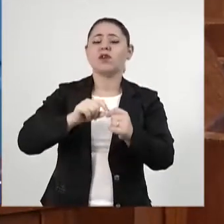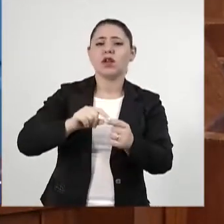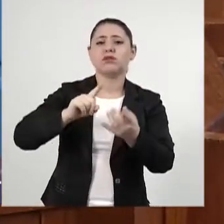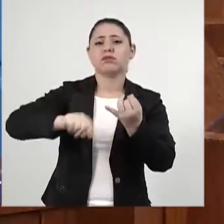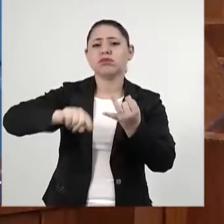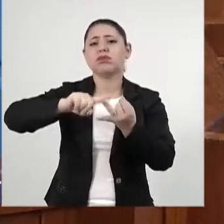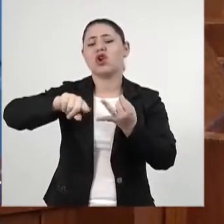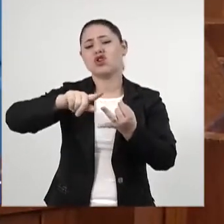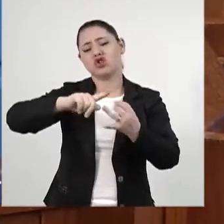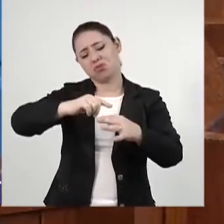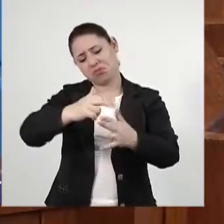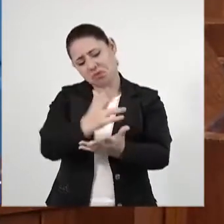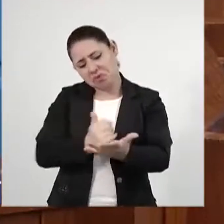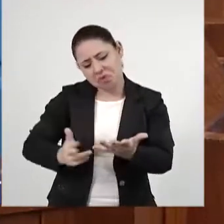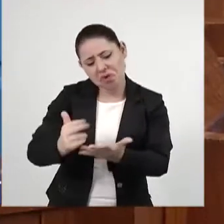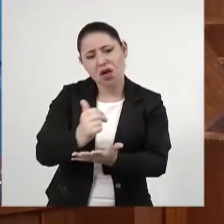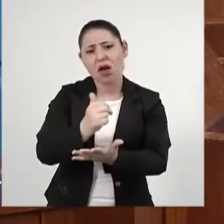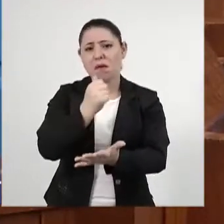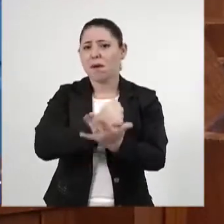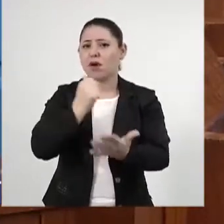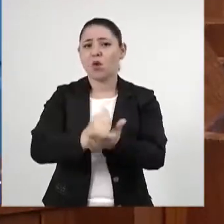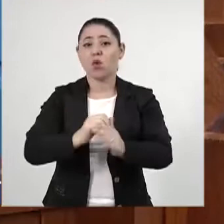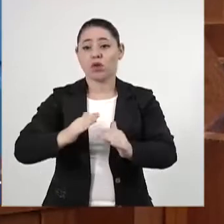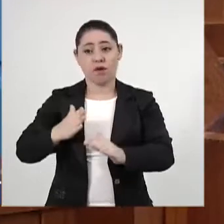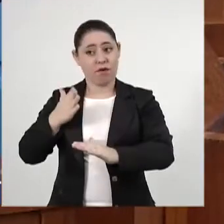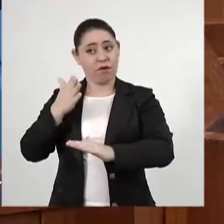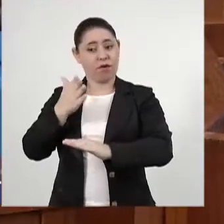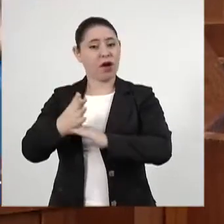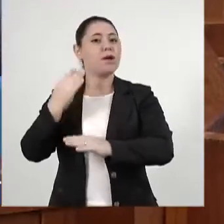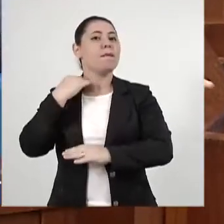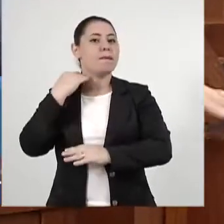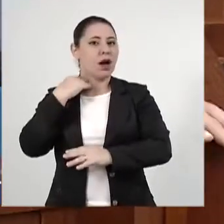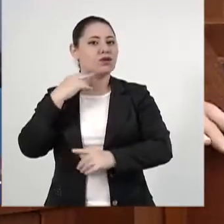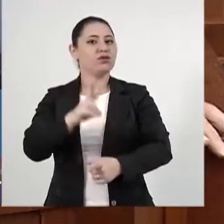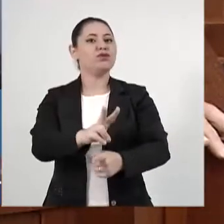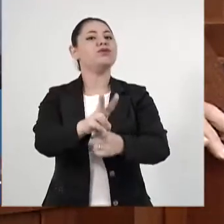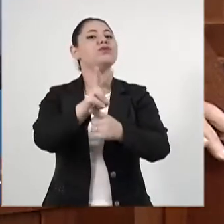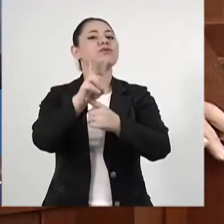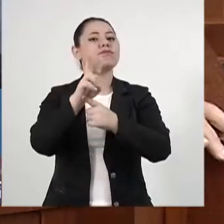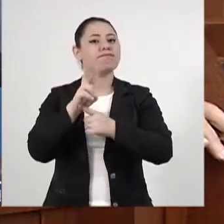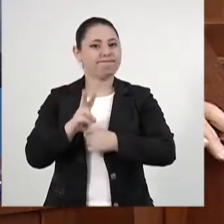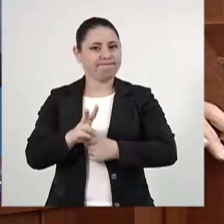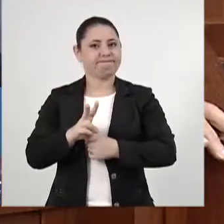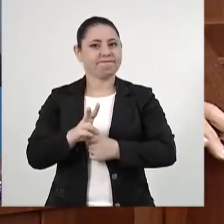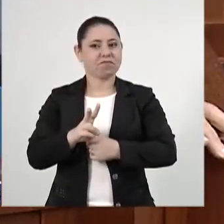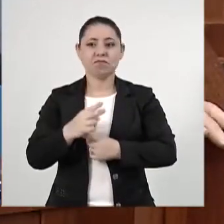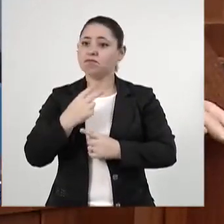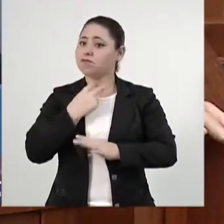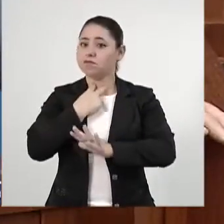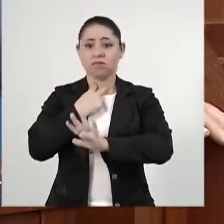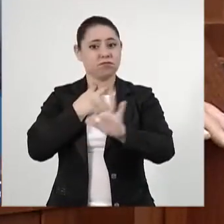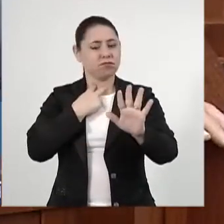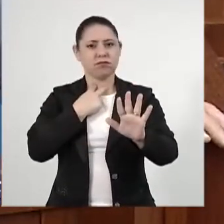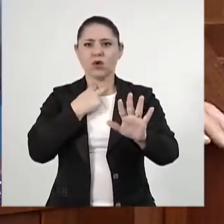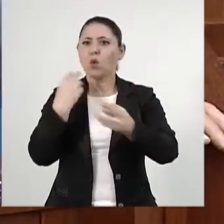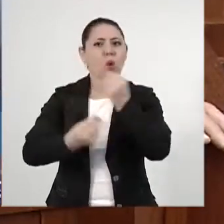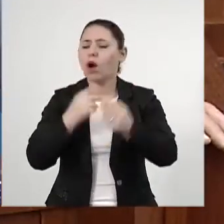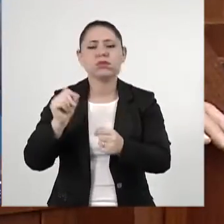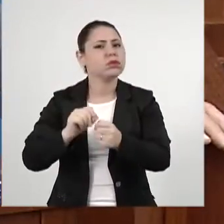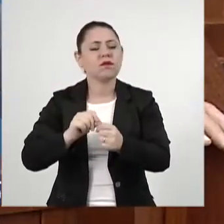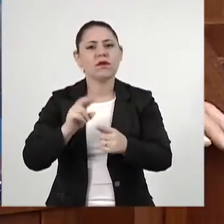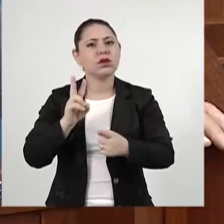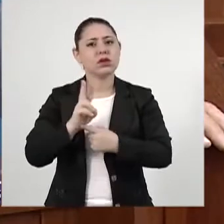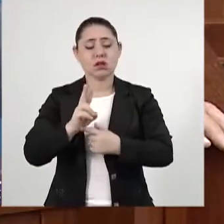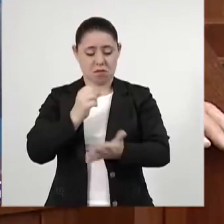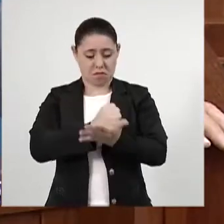o GEL. Aí, quando ele vai no Banco do Brasil para fazer o financiamento, o senhor não pode fazer. Mas como que eu não posso fazer?